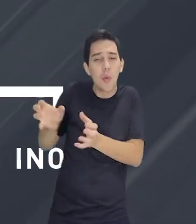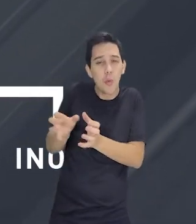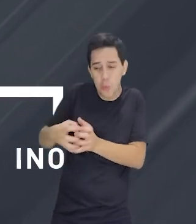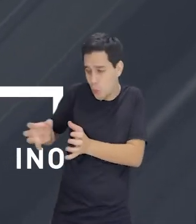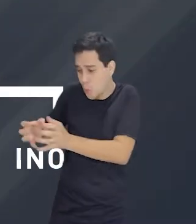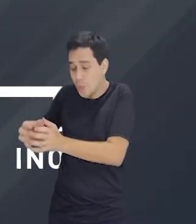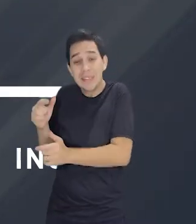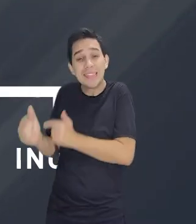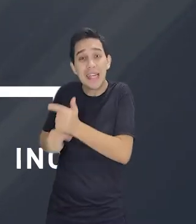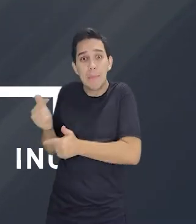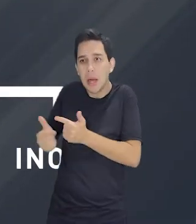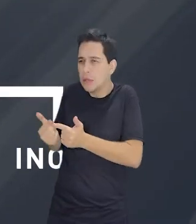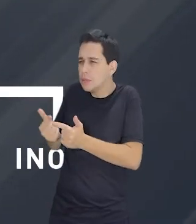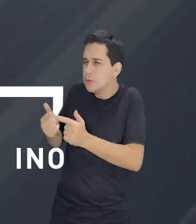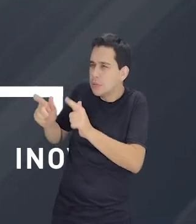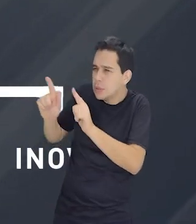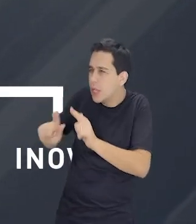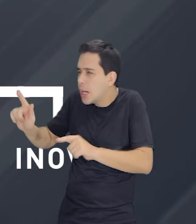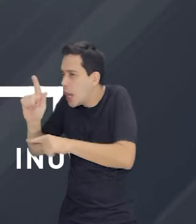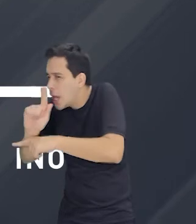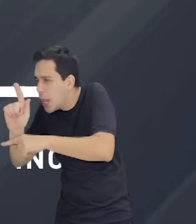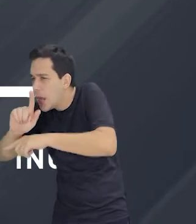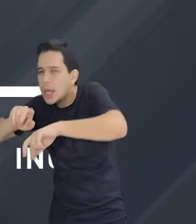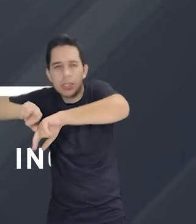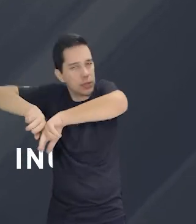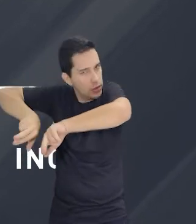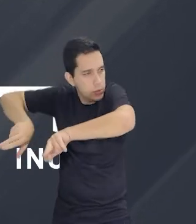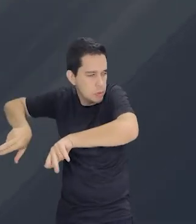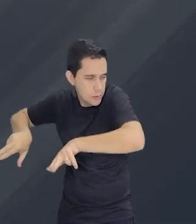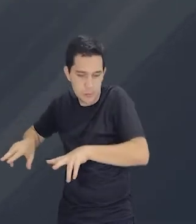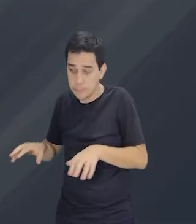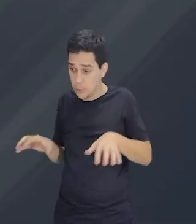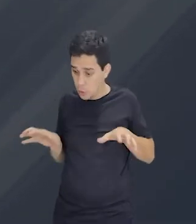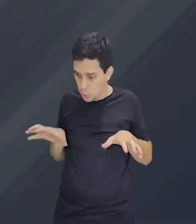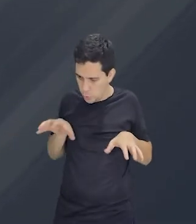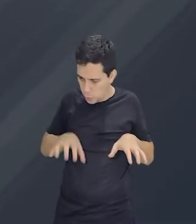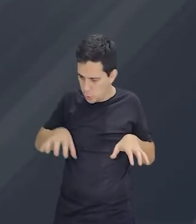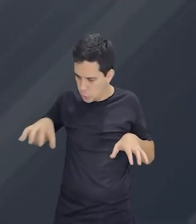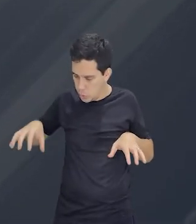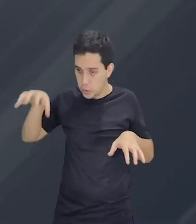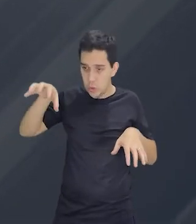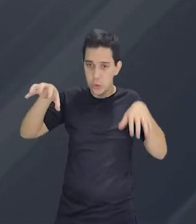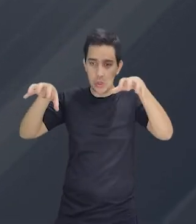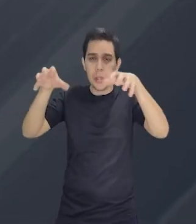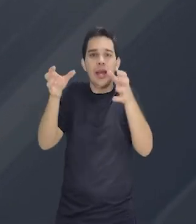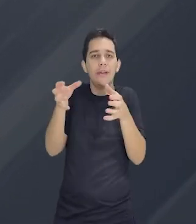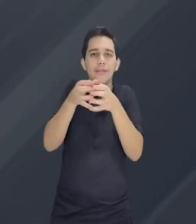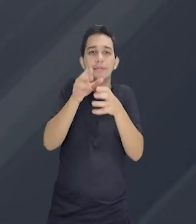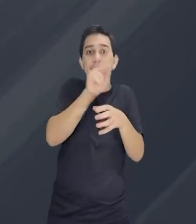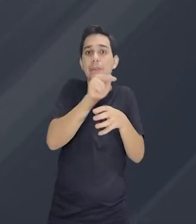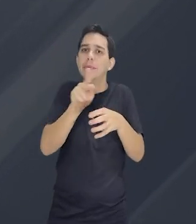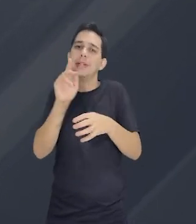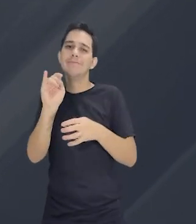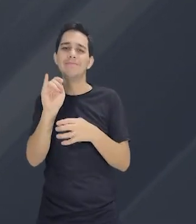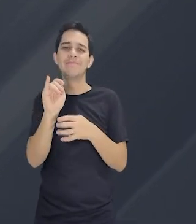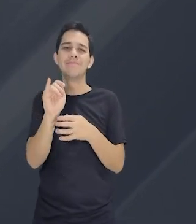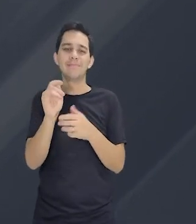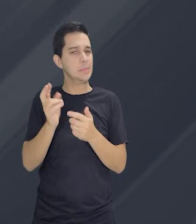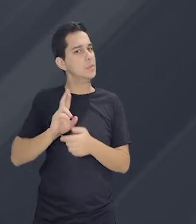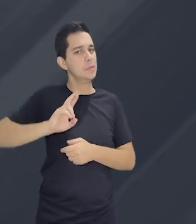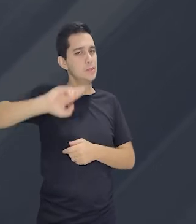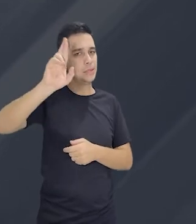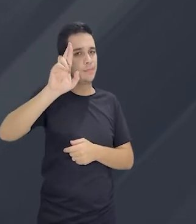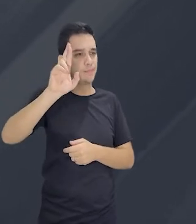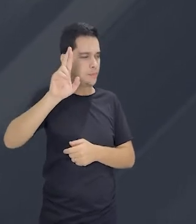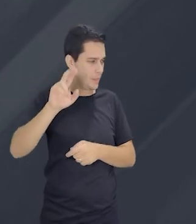Secretaria-Geral, integram também a estrutura da SubPPI todos os Centros de Apoio Operacionais, os CAUs. Integram também o